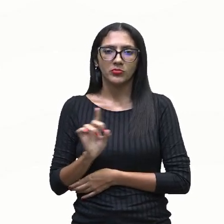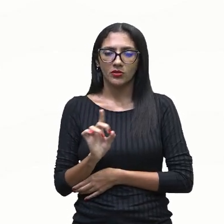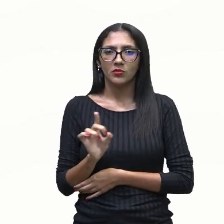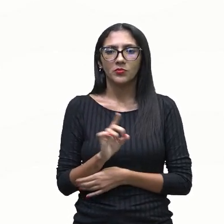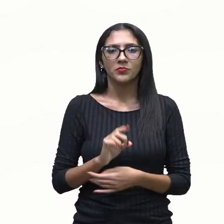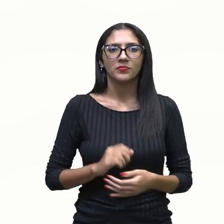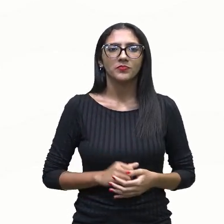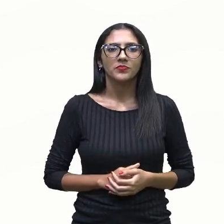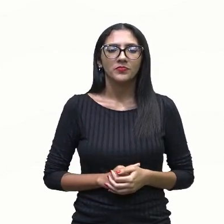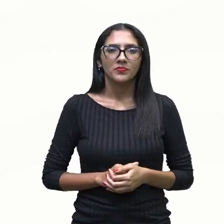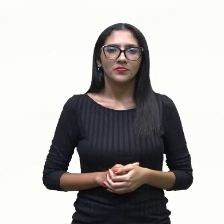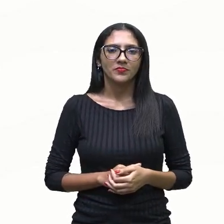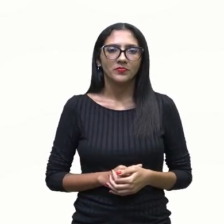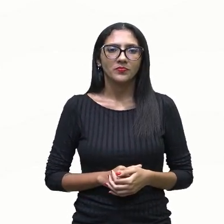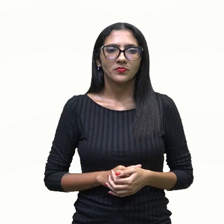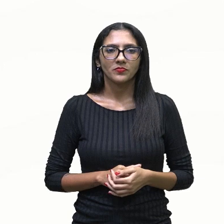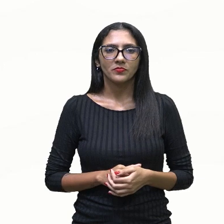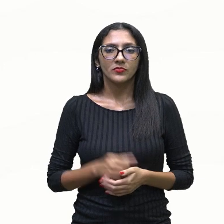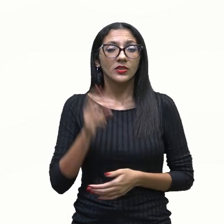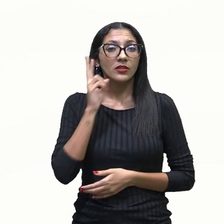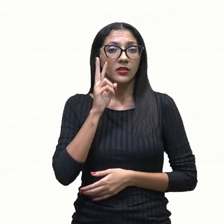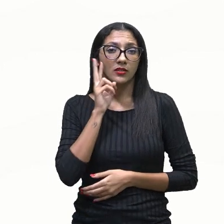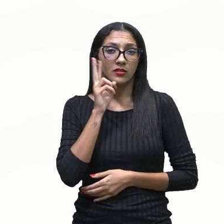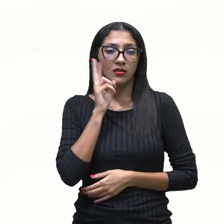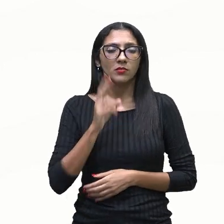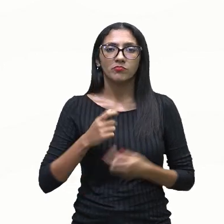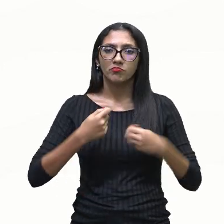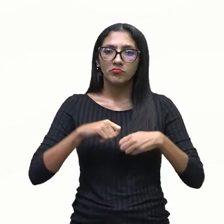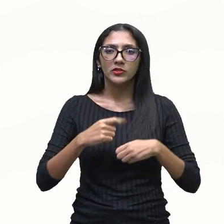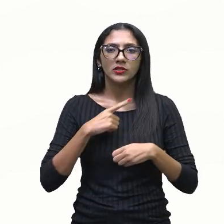quê? Não se esqueçam que ele tem que pagar